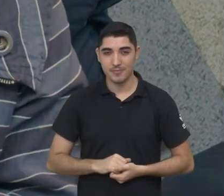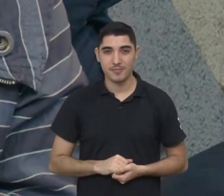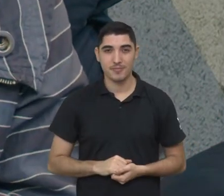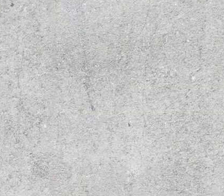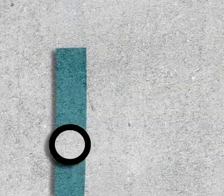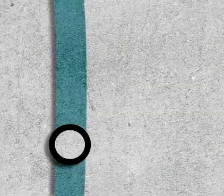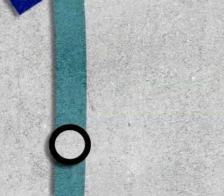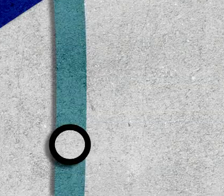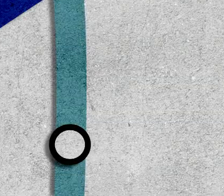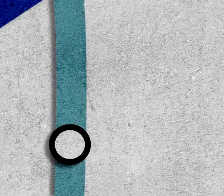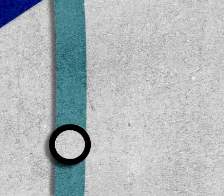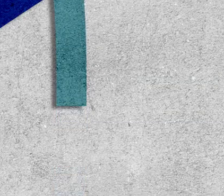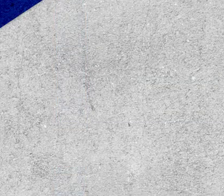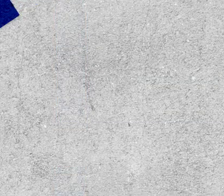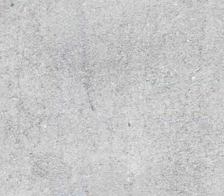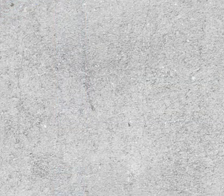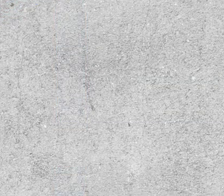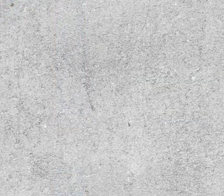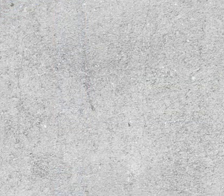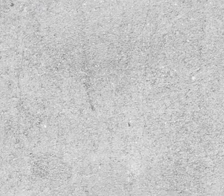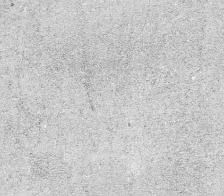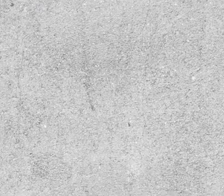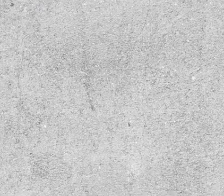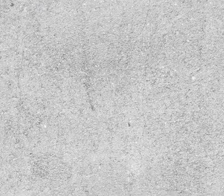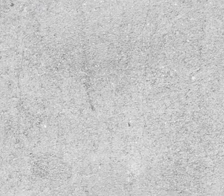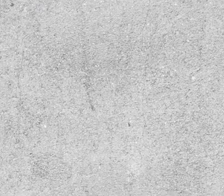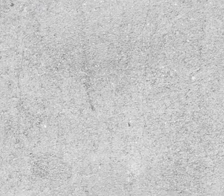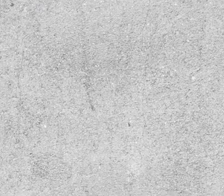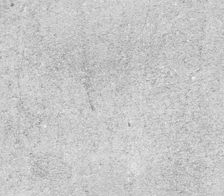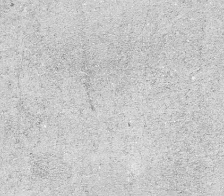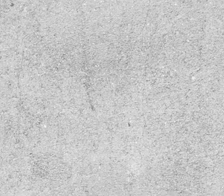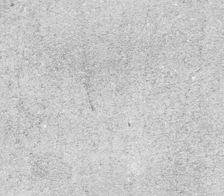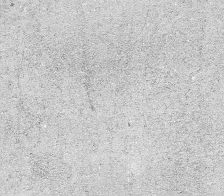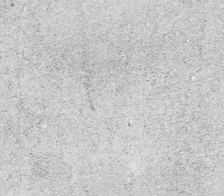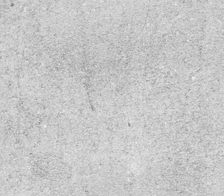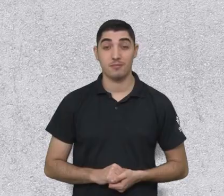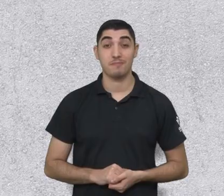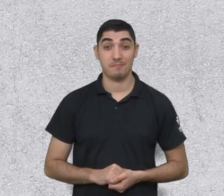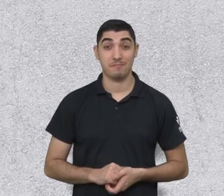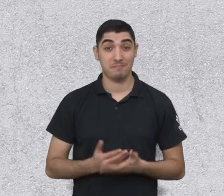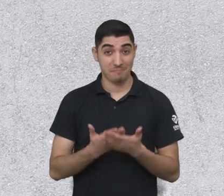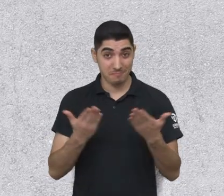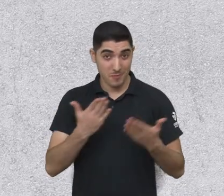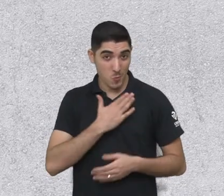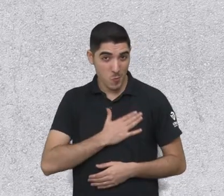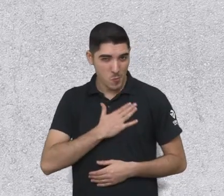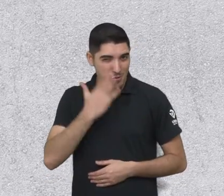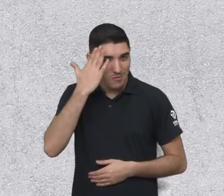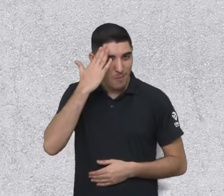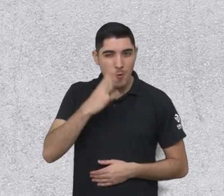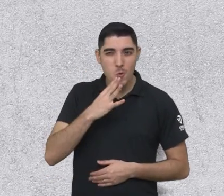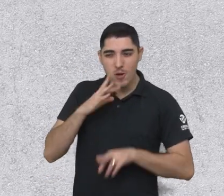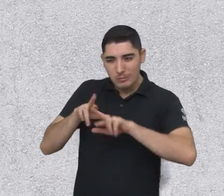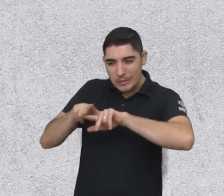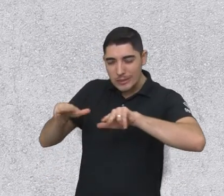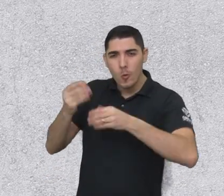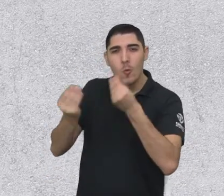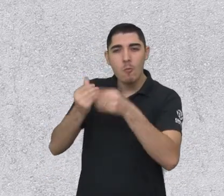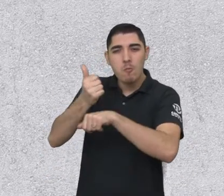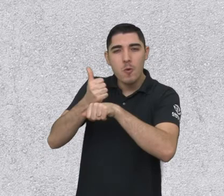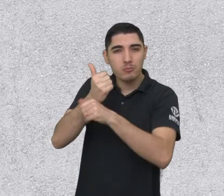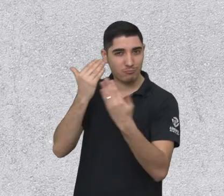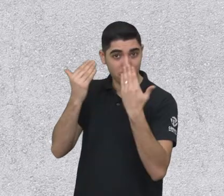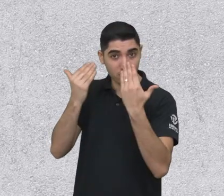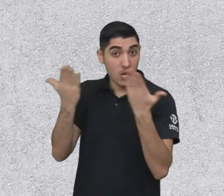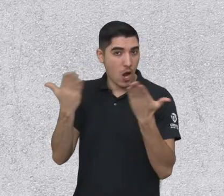gente. E aí, gostando de saber mais sobre a atuação de um